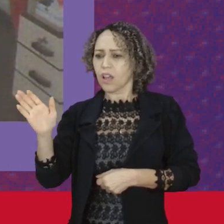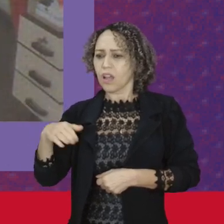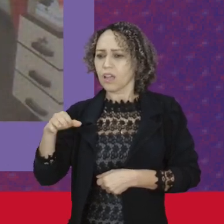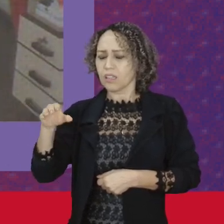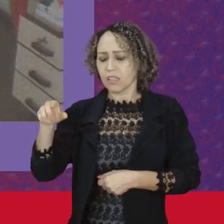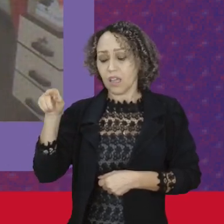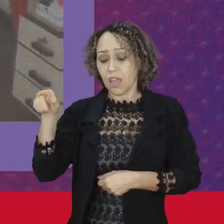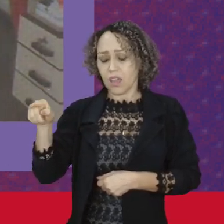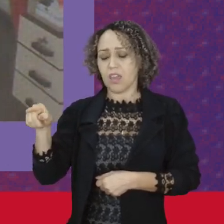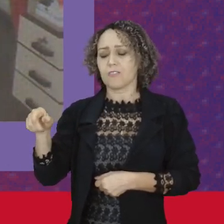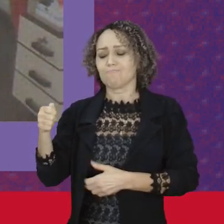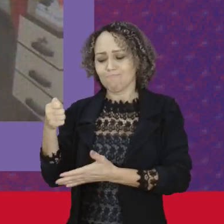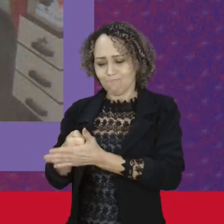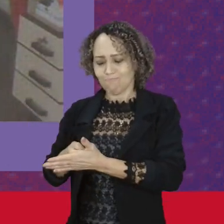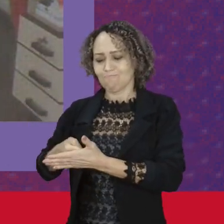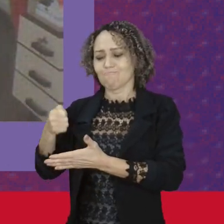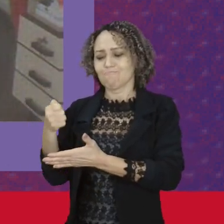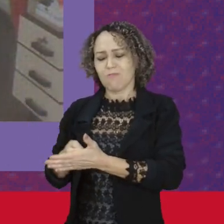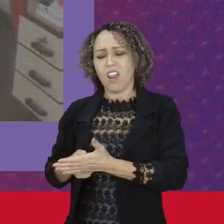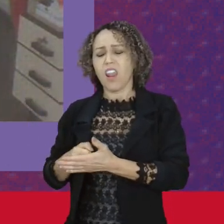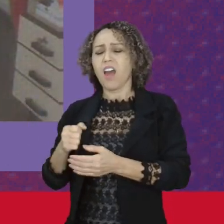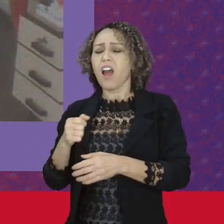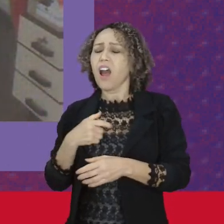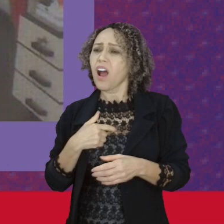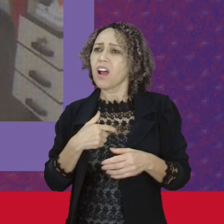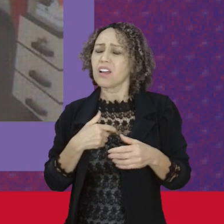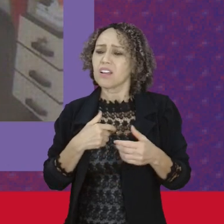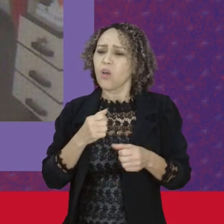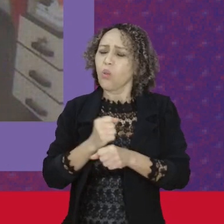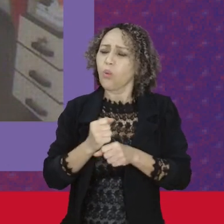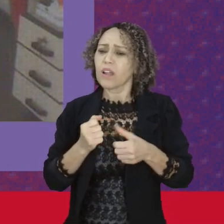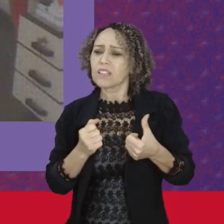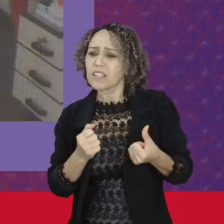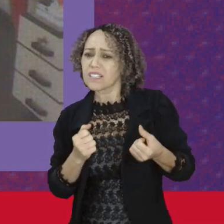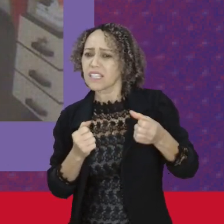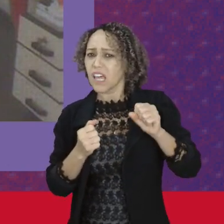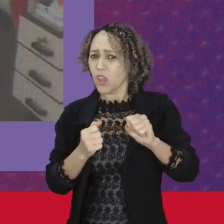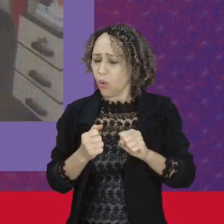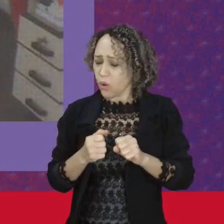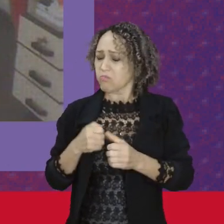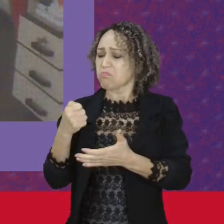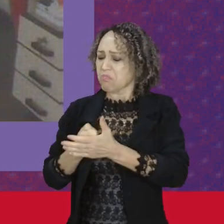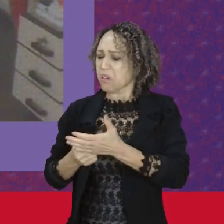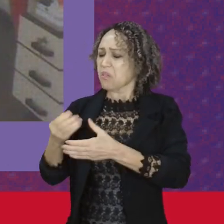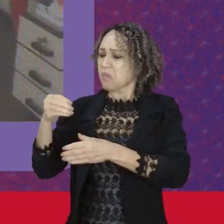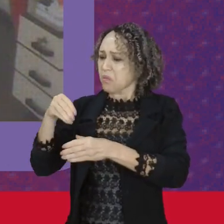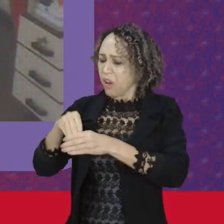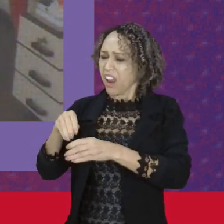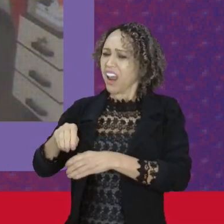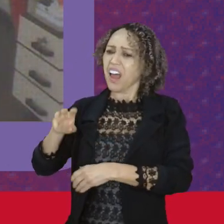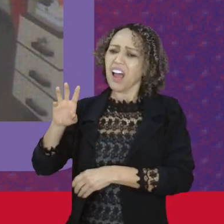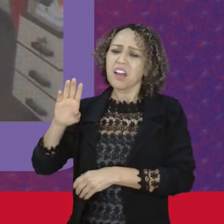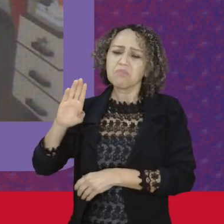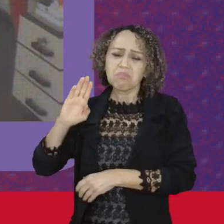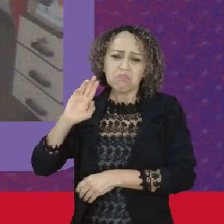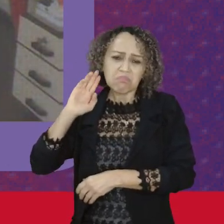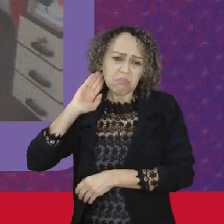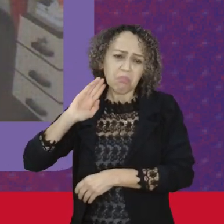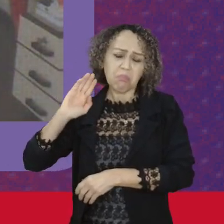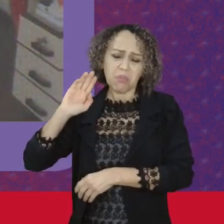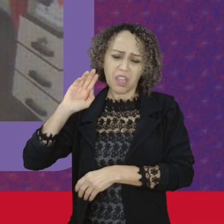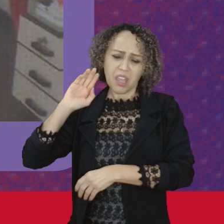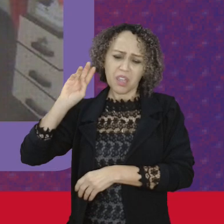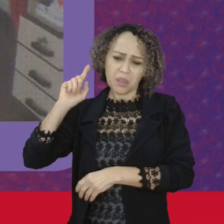em Contagem, né? Quer dizer, as mulheres estavam num papel de protagonismo